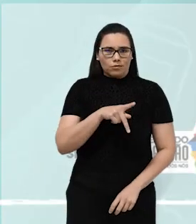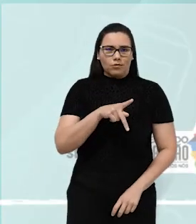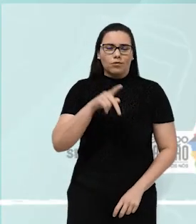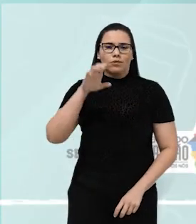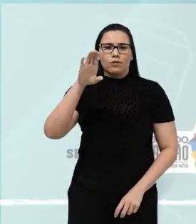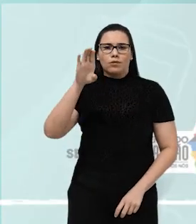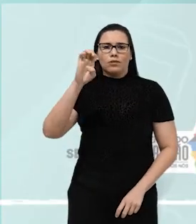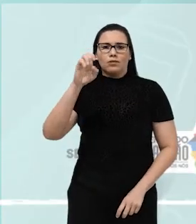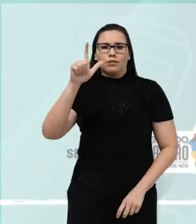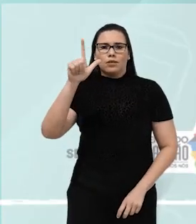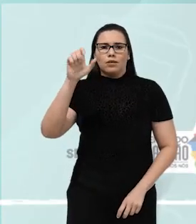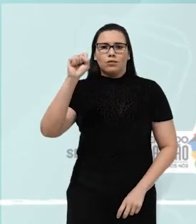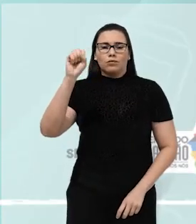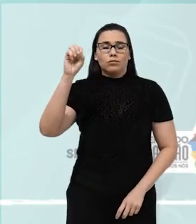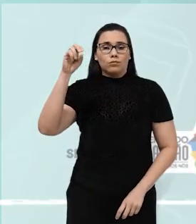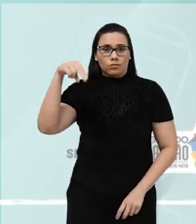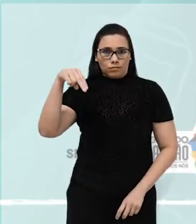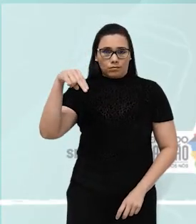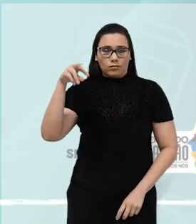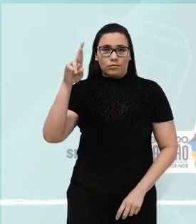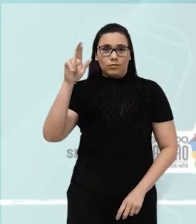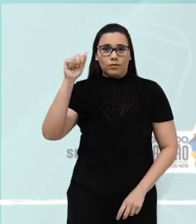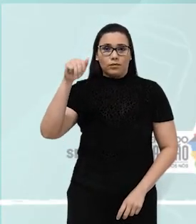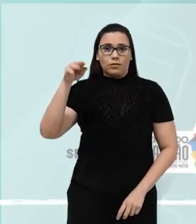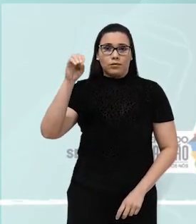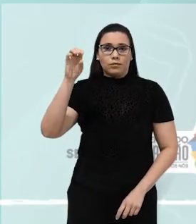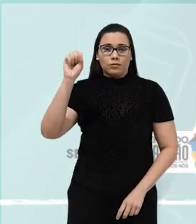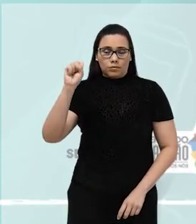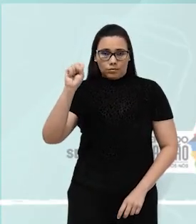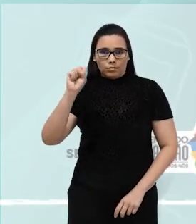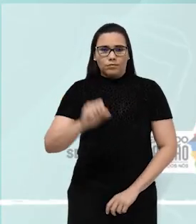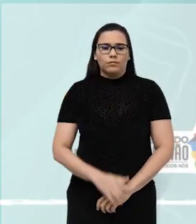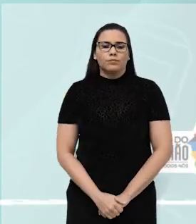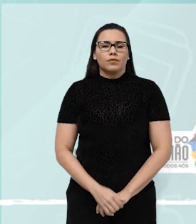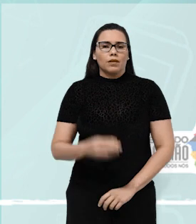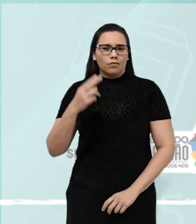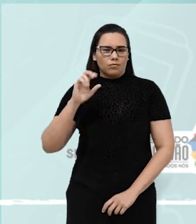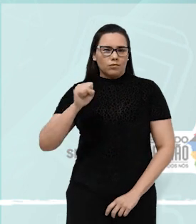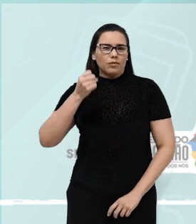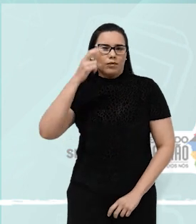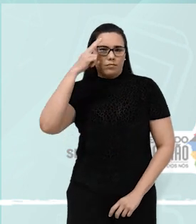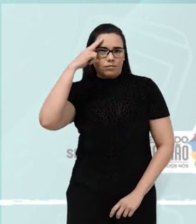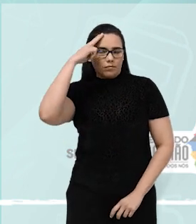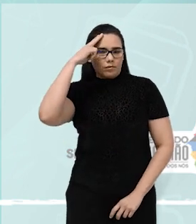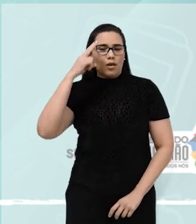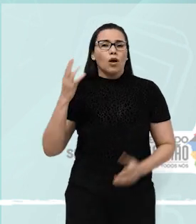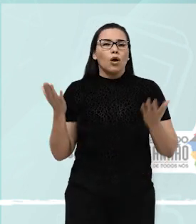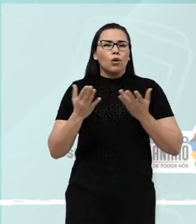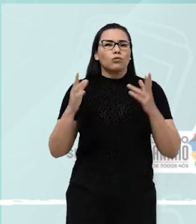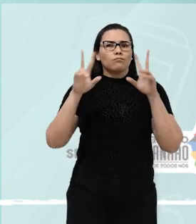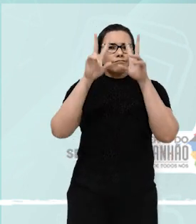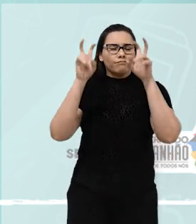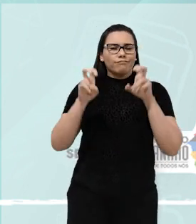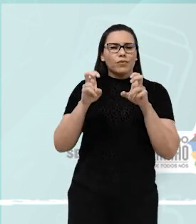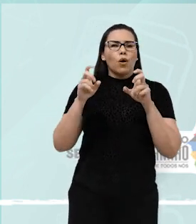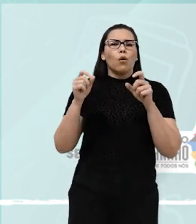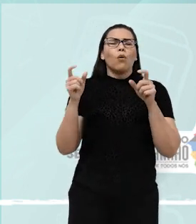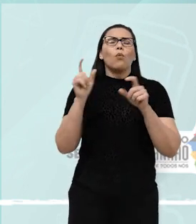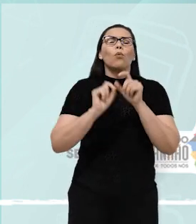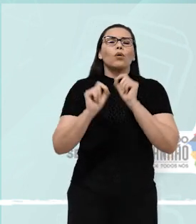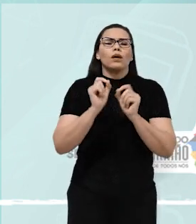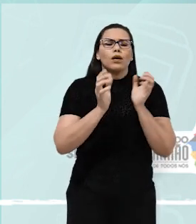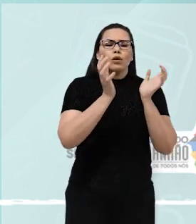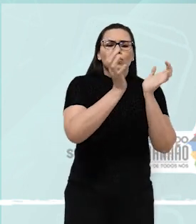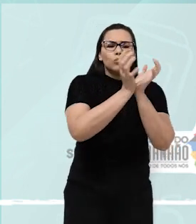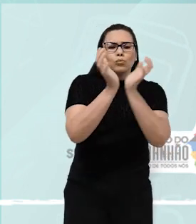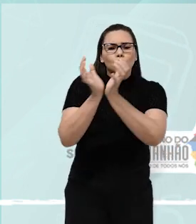eu sou o professor Celso Ramos e nessa aula, pessoal, nós vamos falar um pouco sobre classificação e parentesco